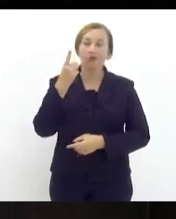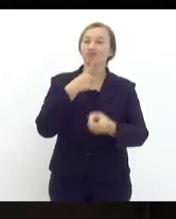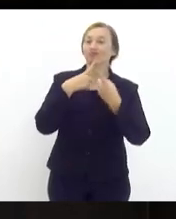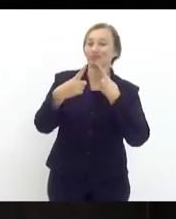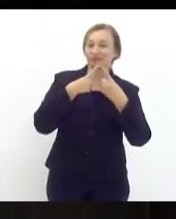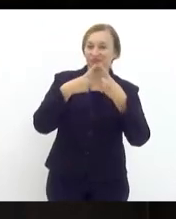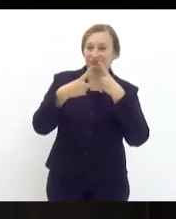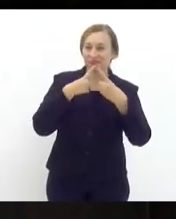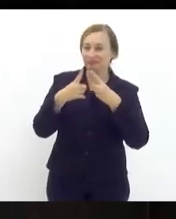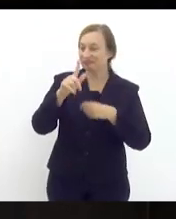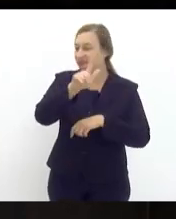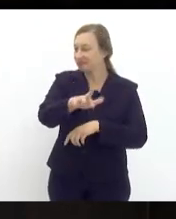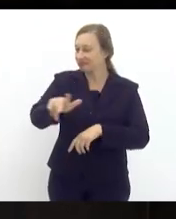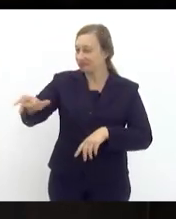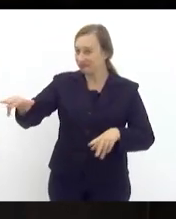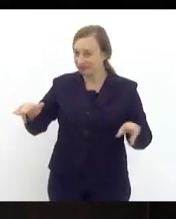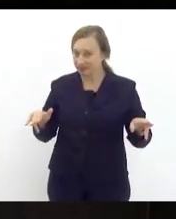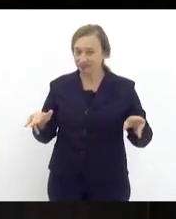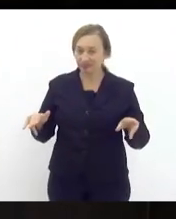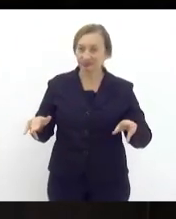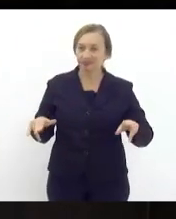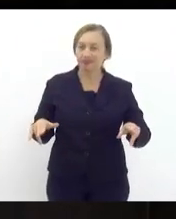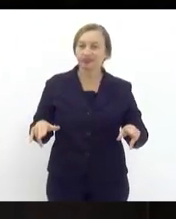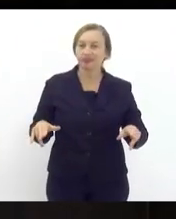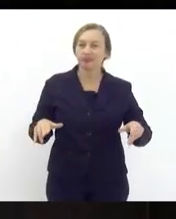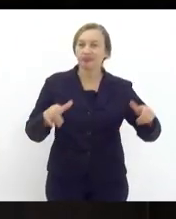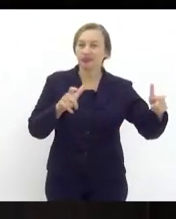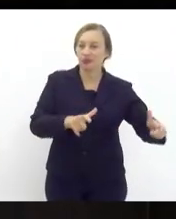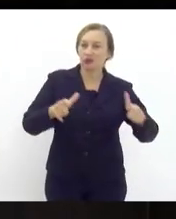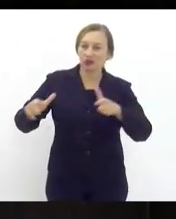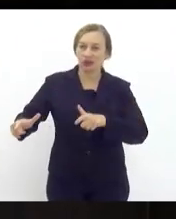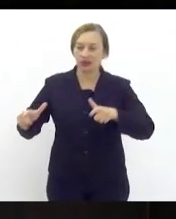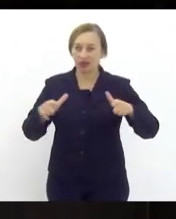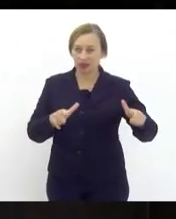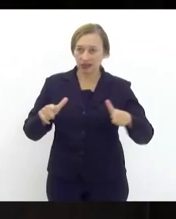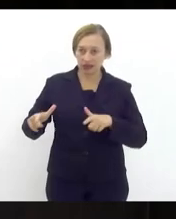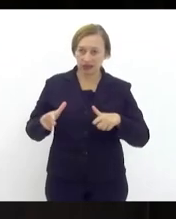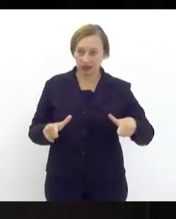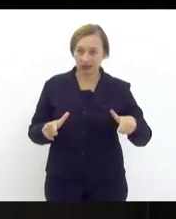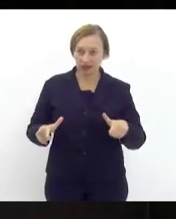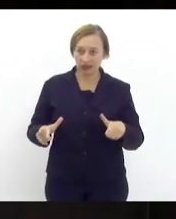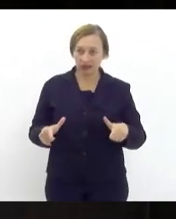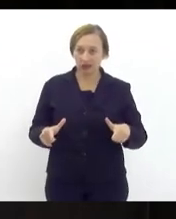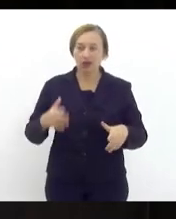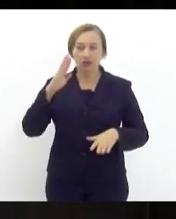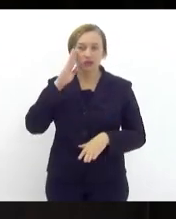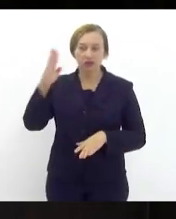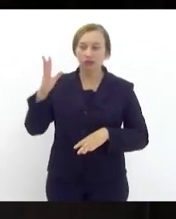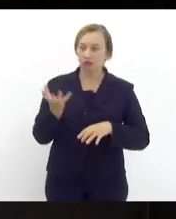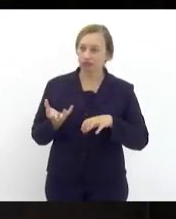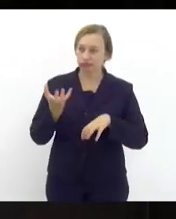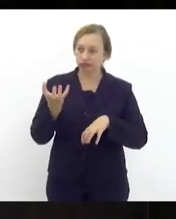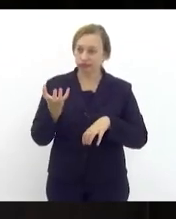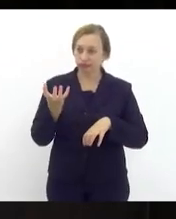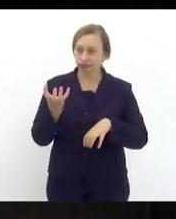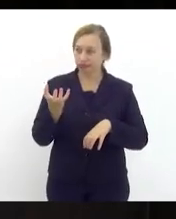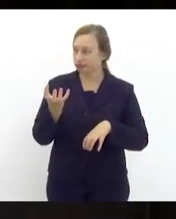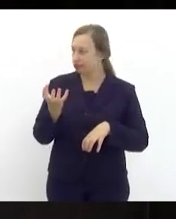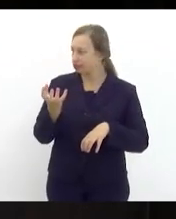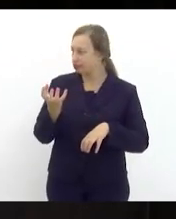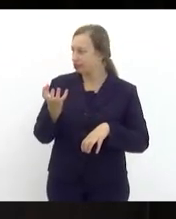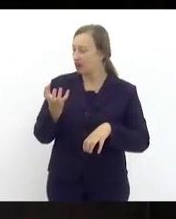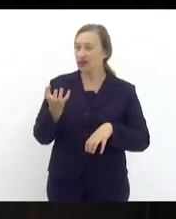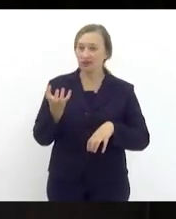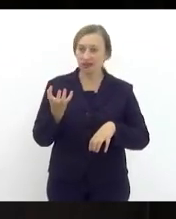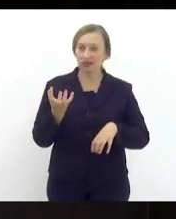diálogo com as diversas instâncias de poder principalmente com Congresso Nacional fica muito